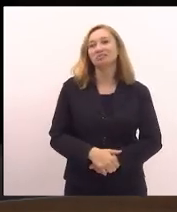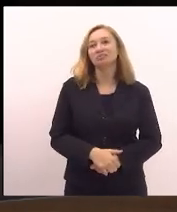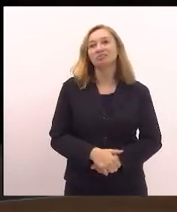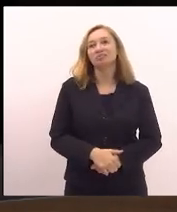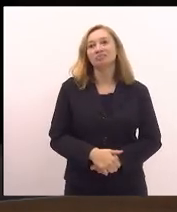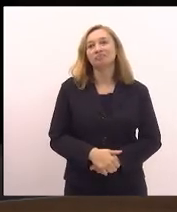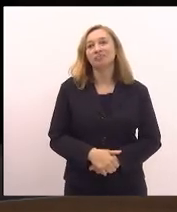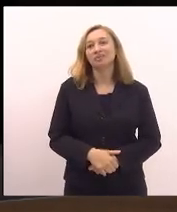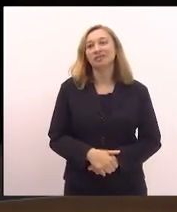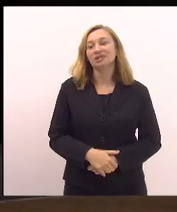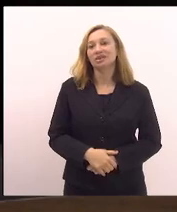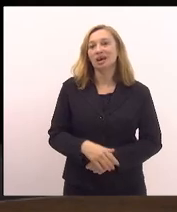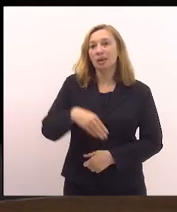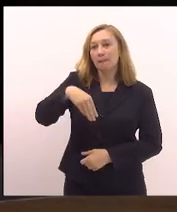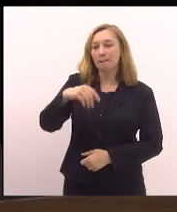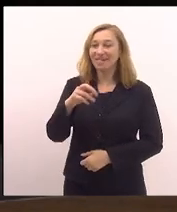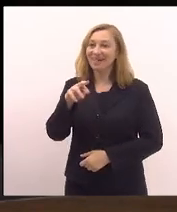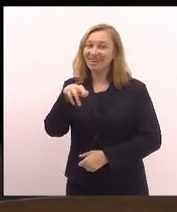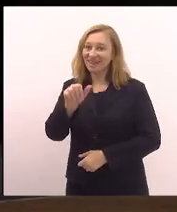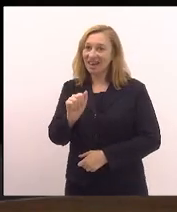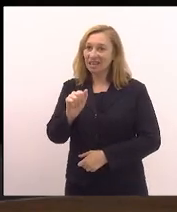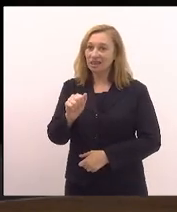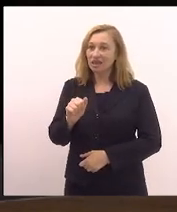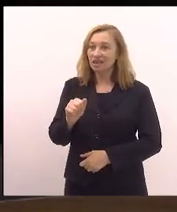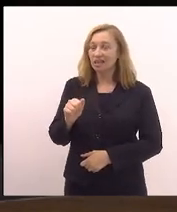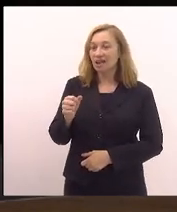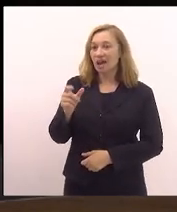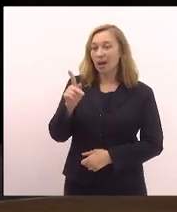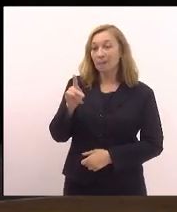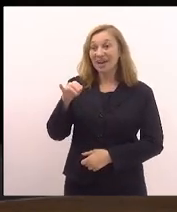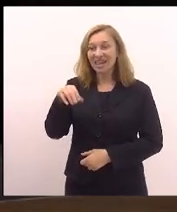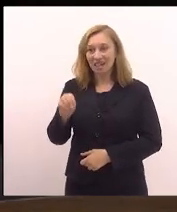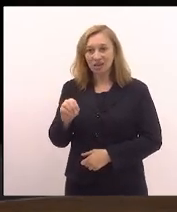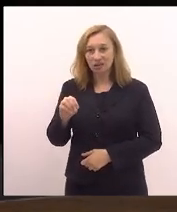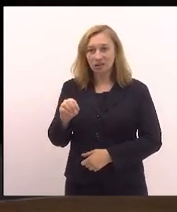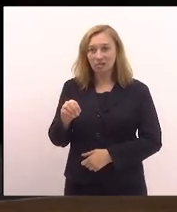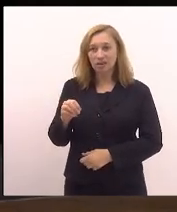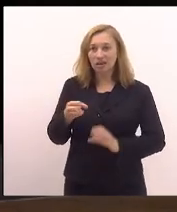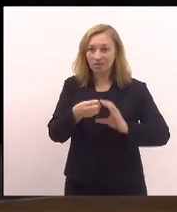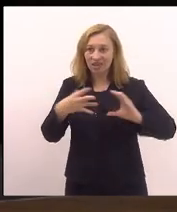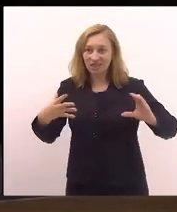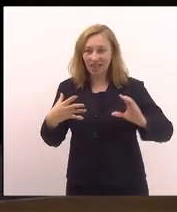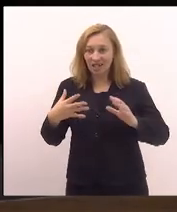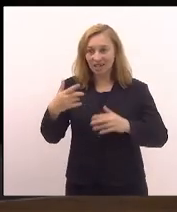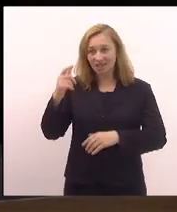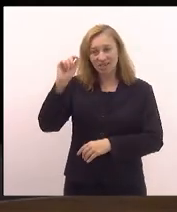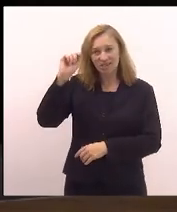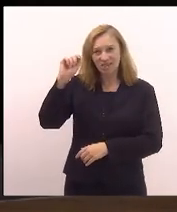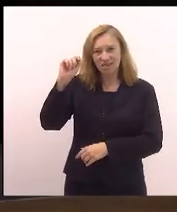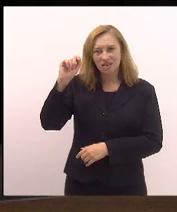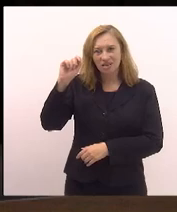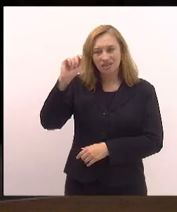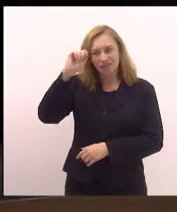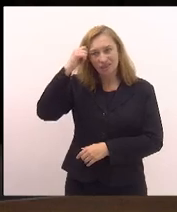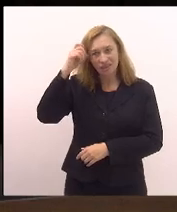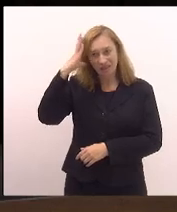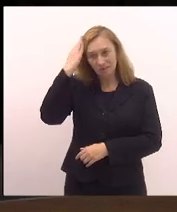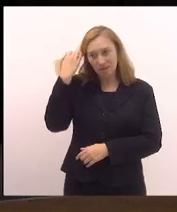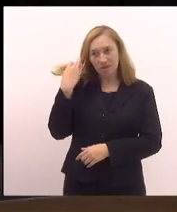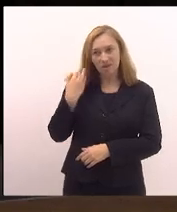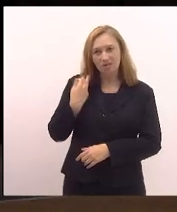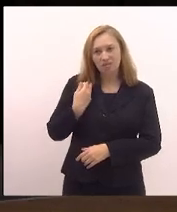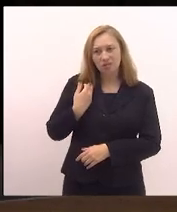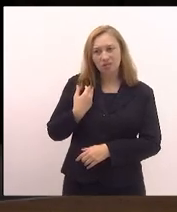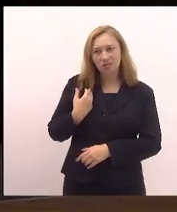Na maternidade, eu fui apelidada pelas minhas características negras, né, pelo meu cabelo.